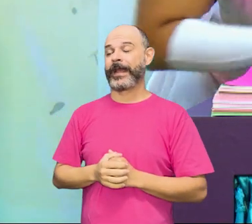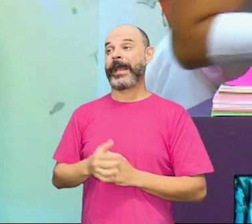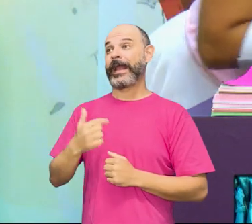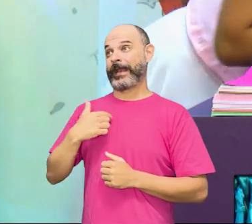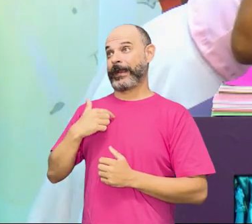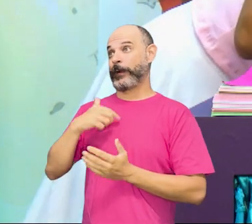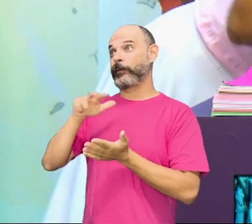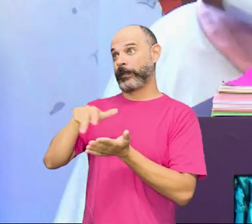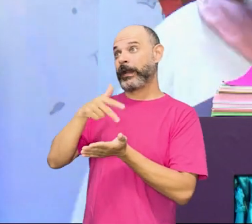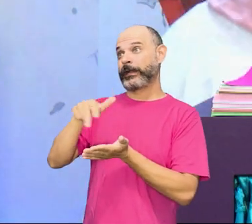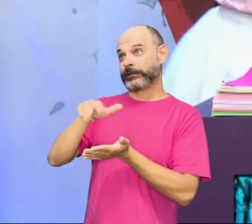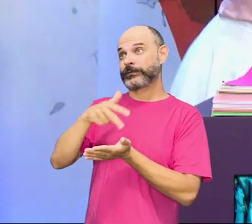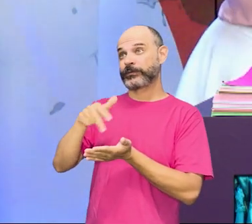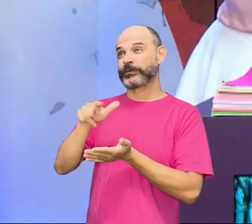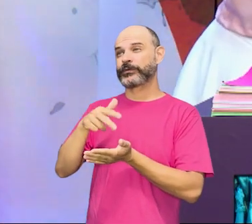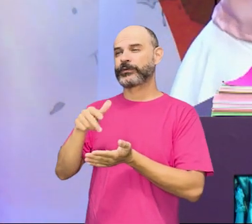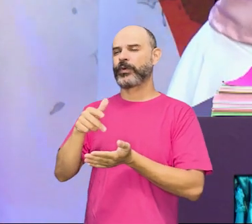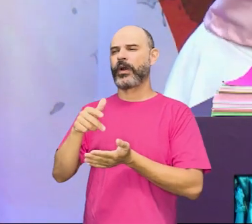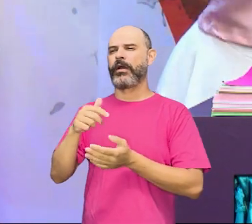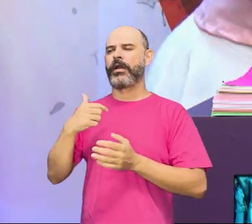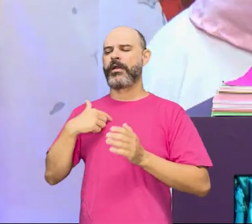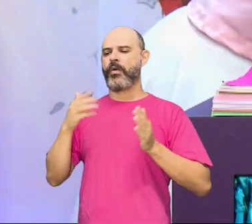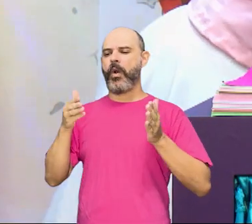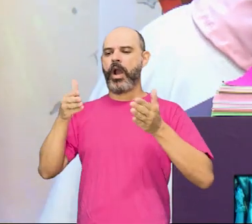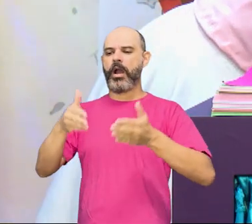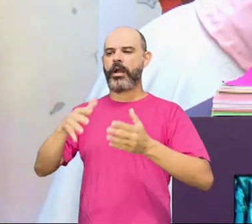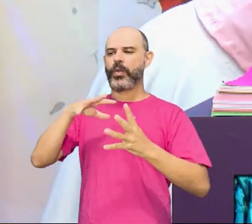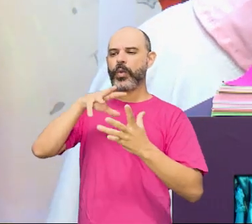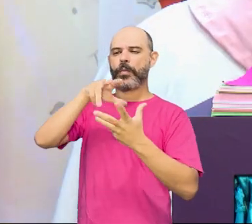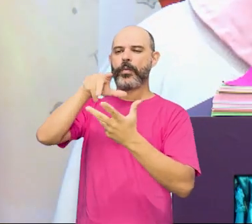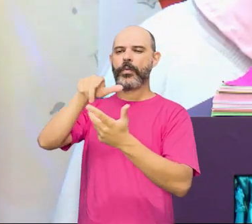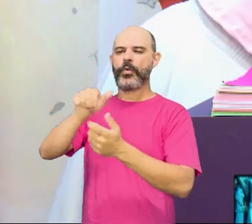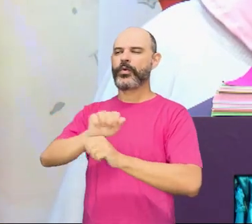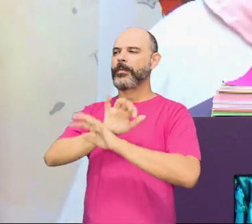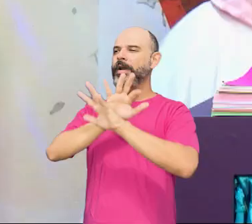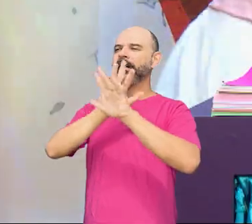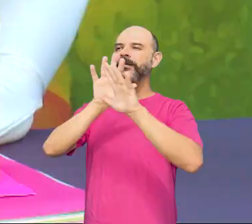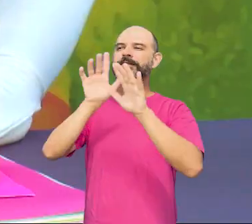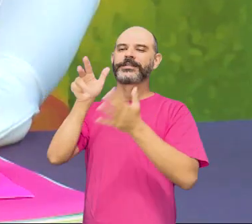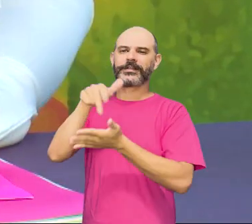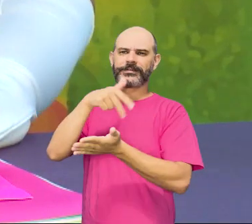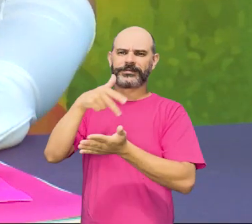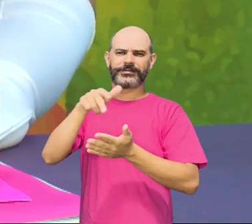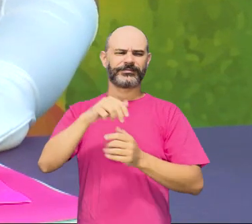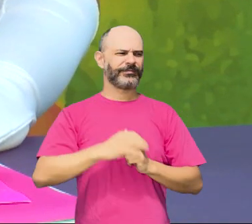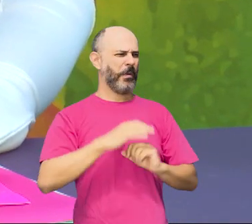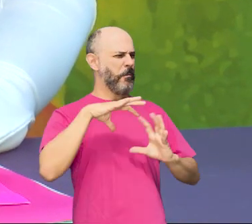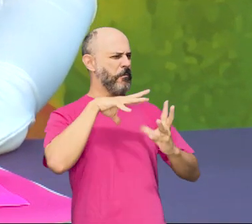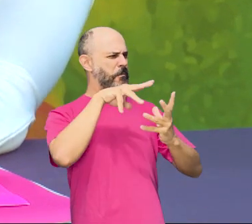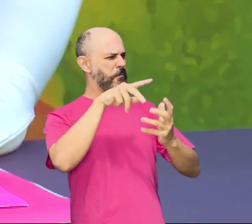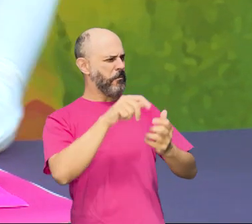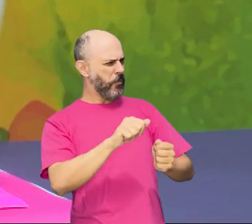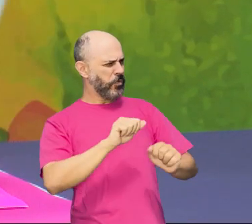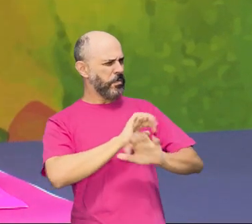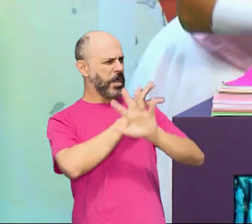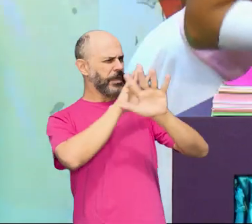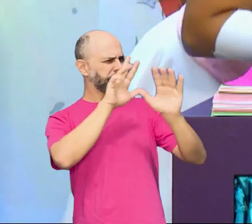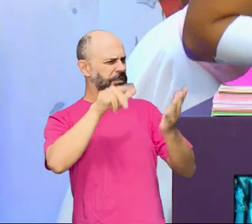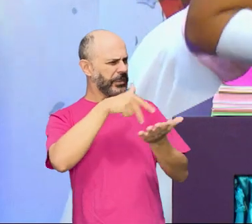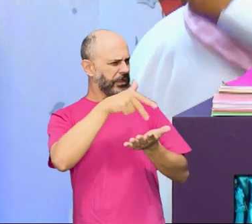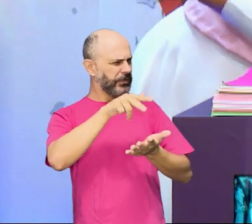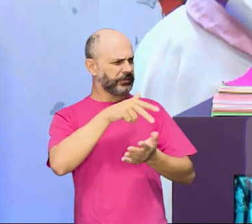É que quando eu danço, eu entro para o mundo da magia da dança. Mundo da magia da